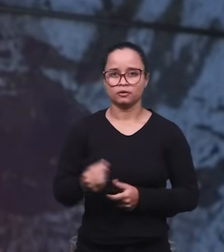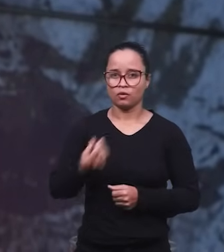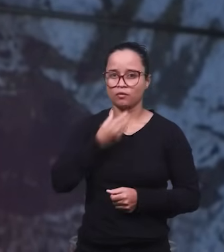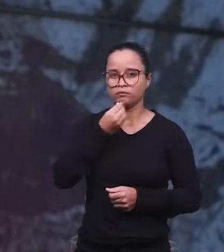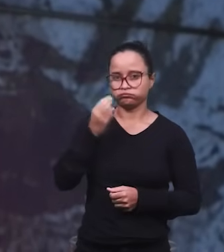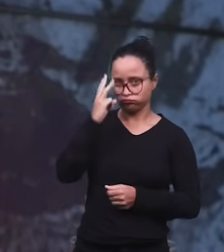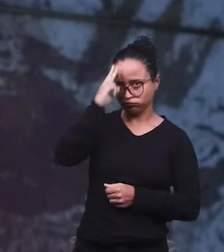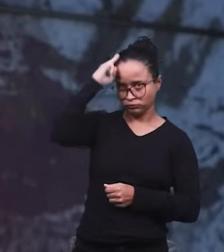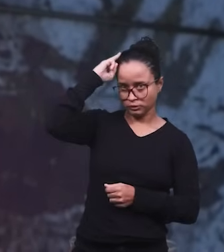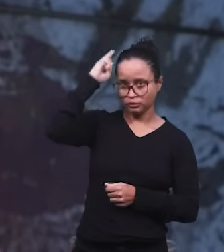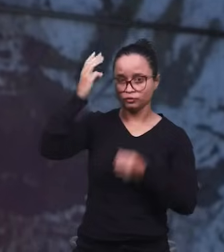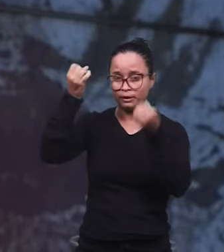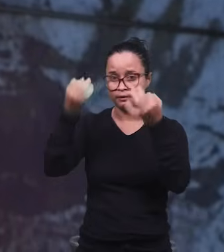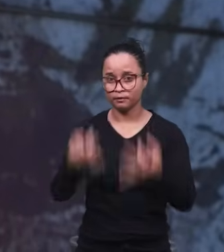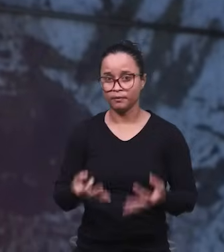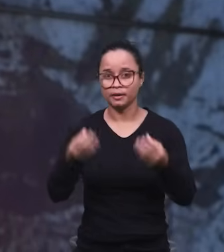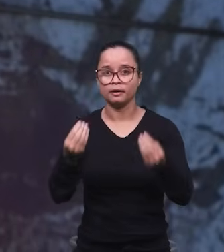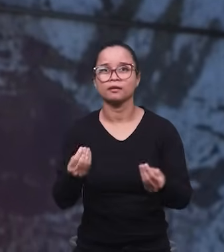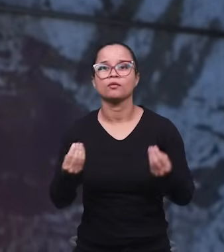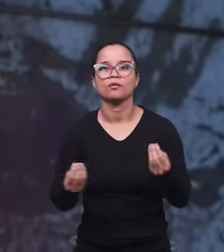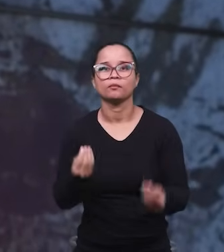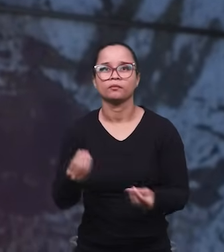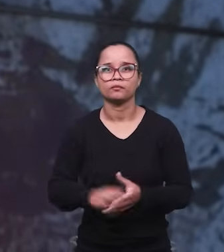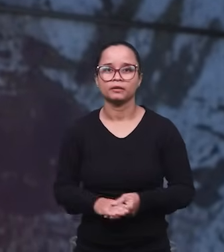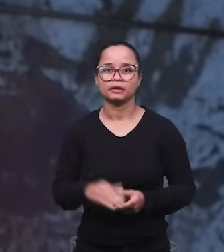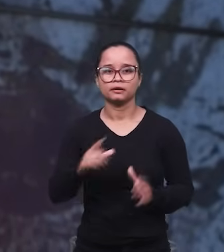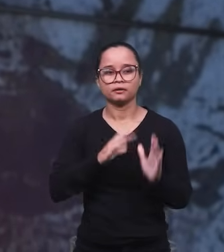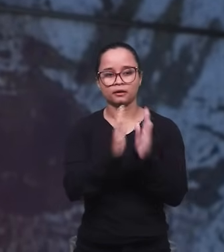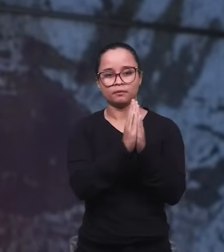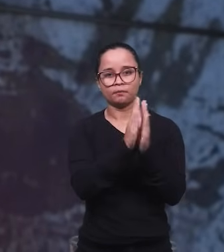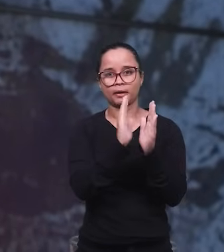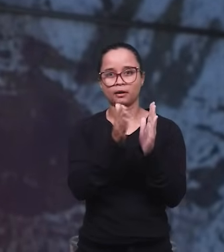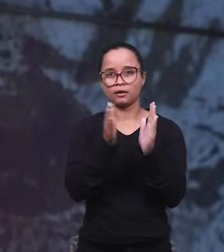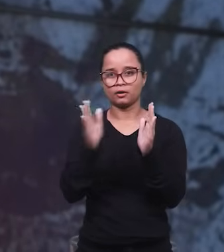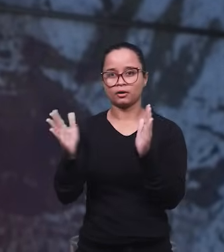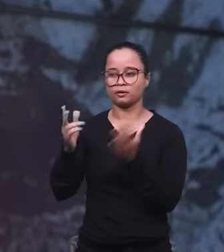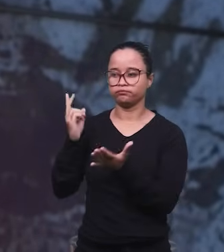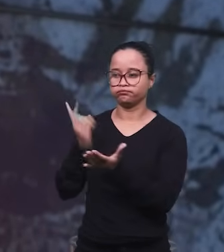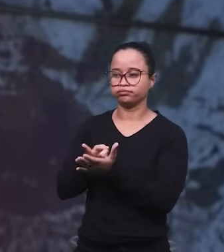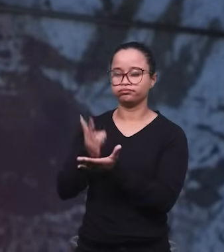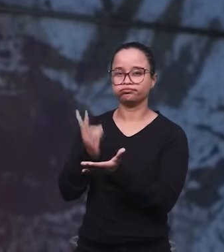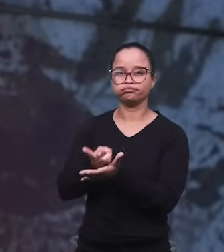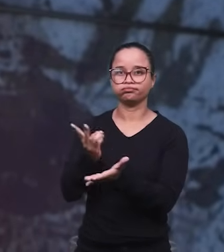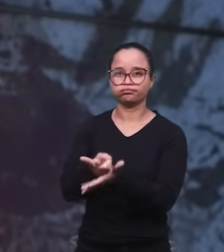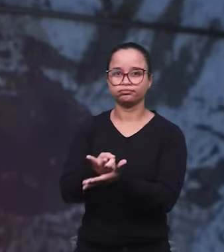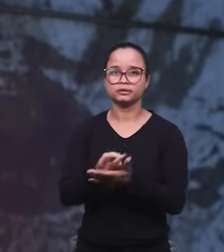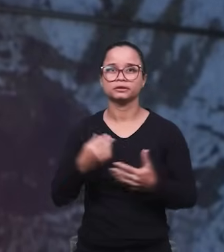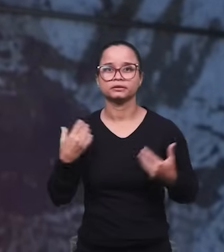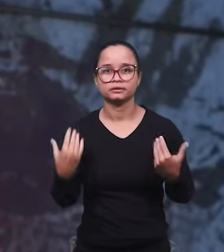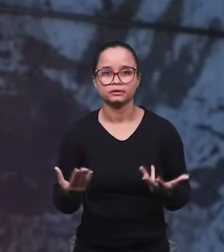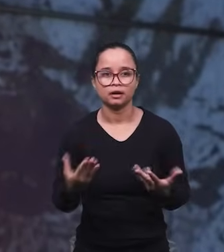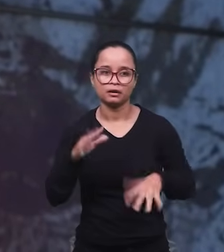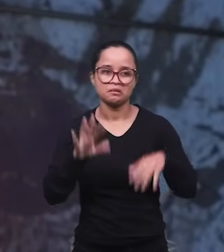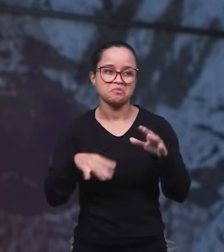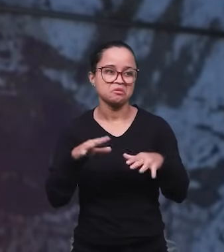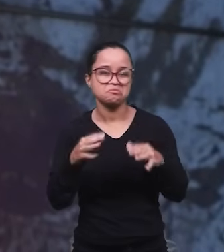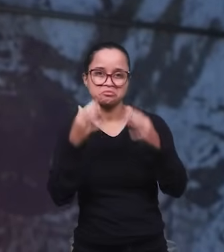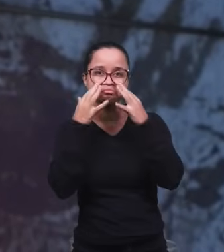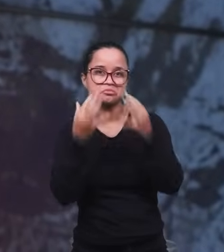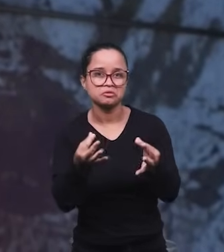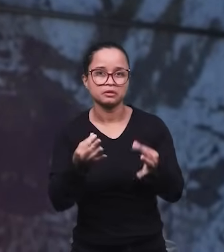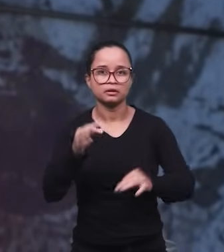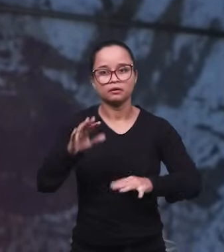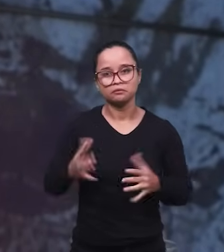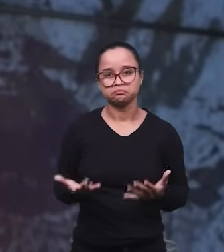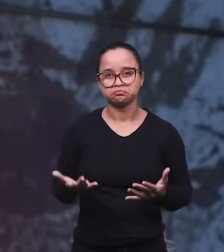Newton ele falou que o tempo ele vem num fluxo contínuo, onde independe do observador.